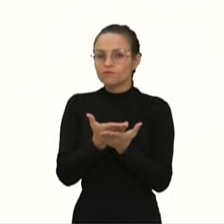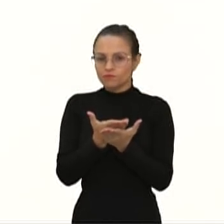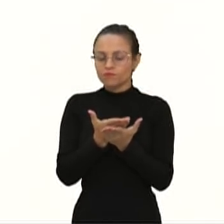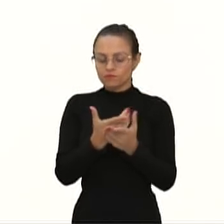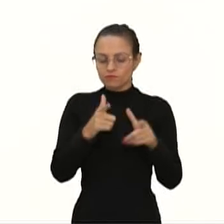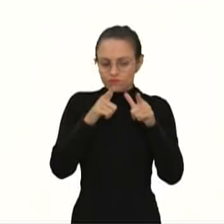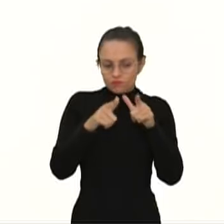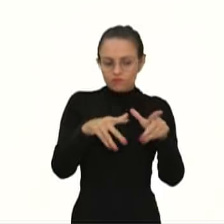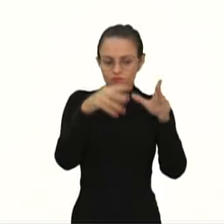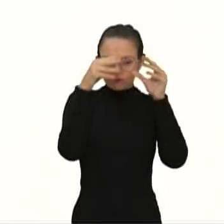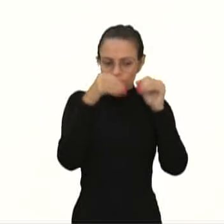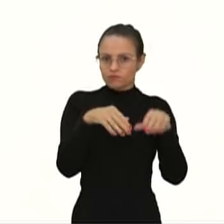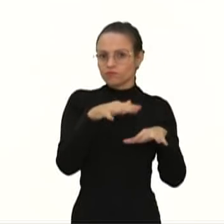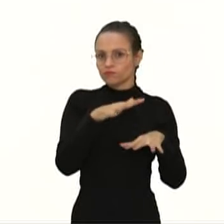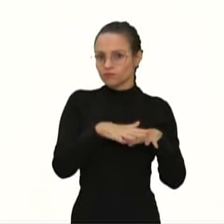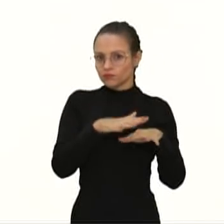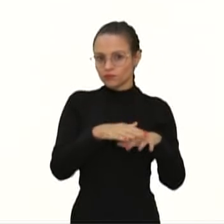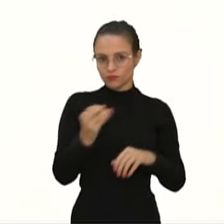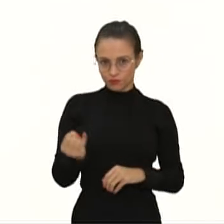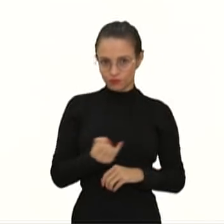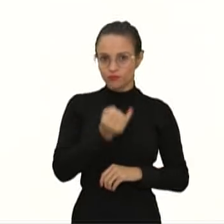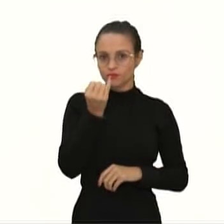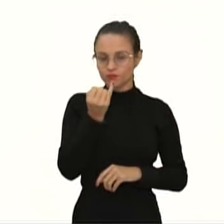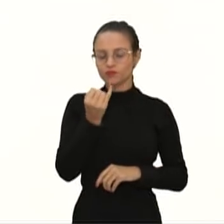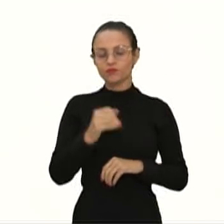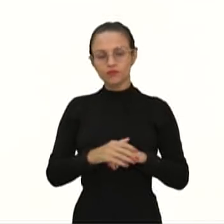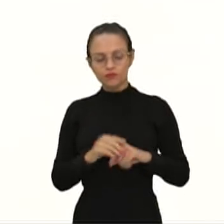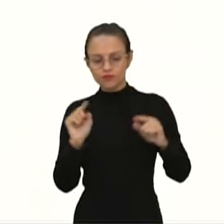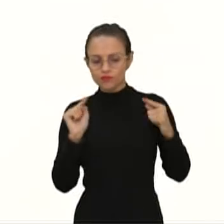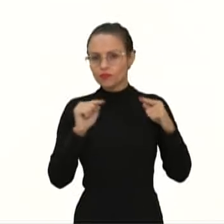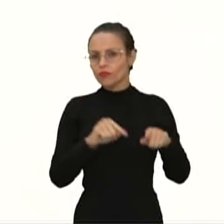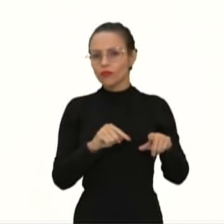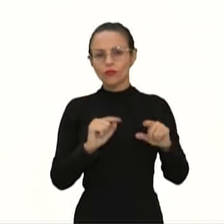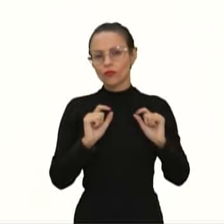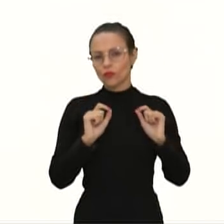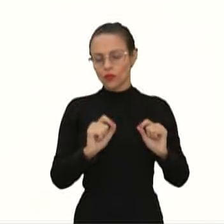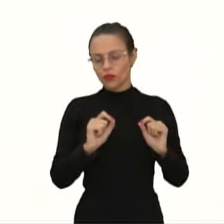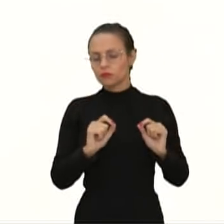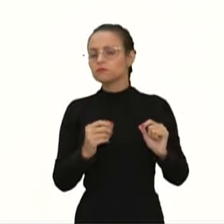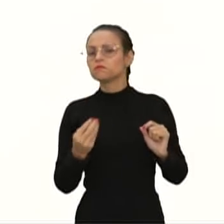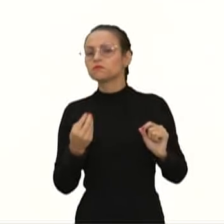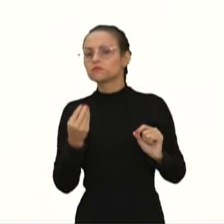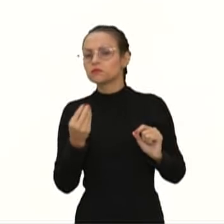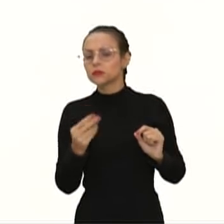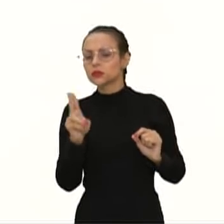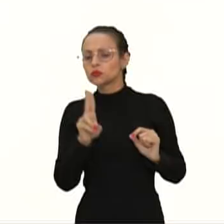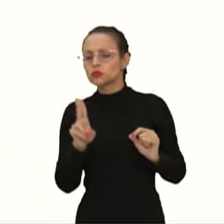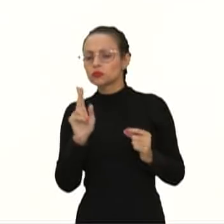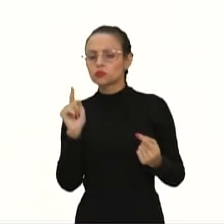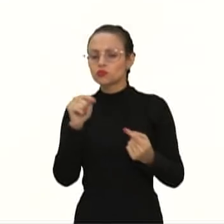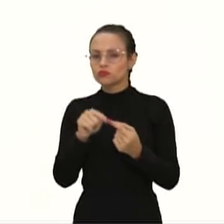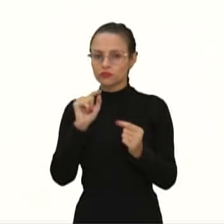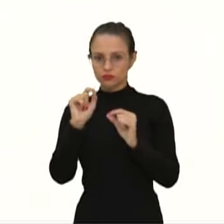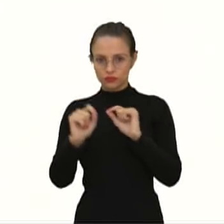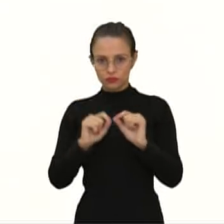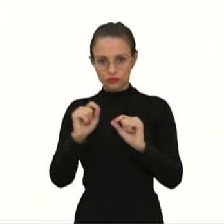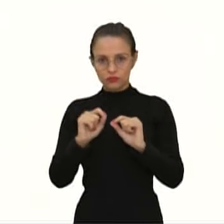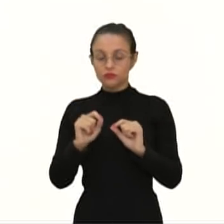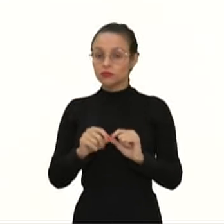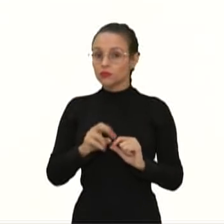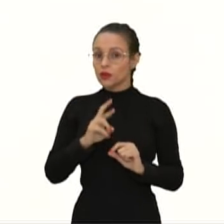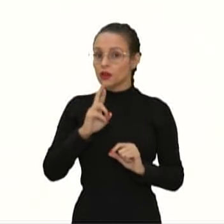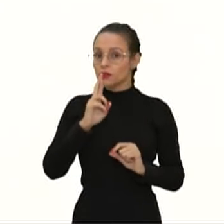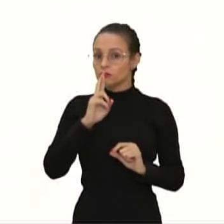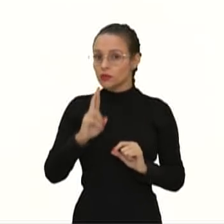matemática, né? Que é muito importante. E nessa linguagem matemática, para que serve? Para a gente fazer a nossa resolução